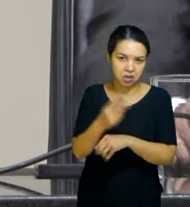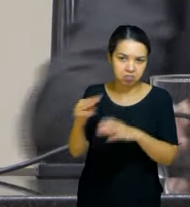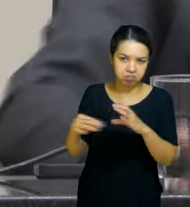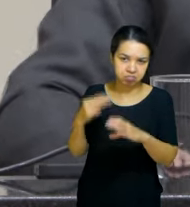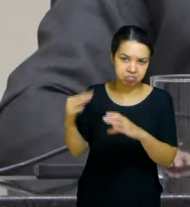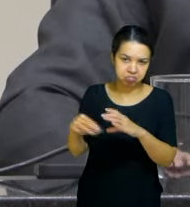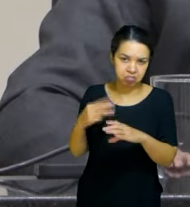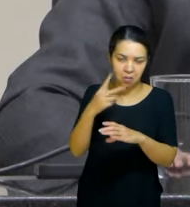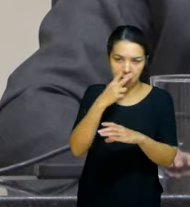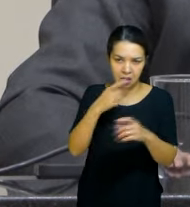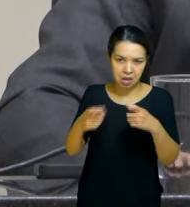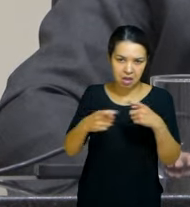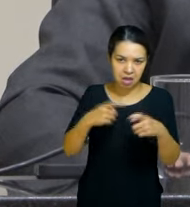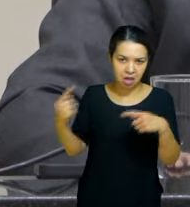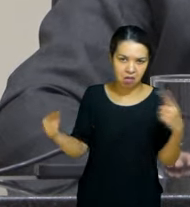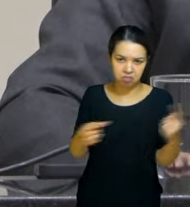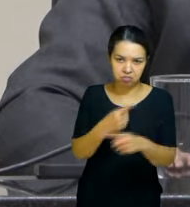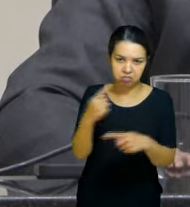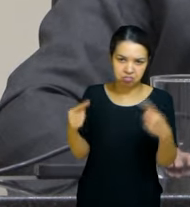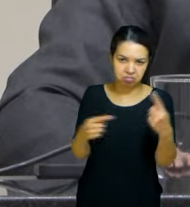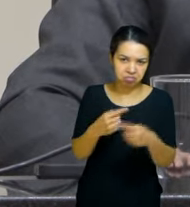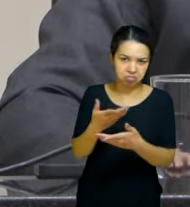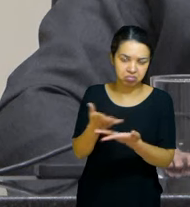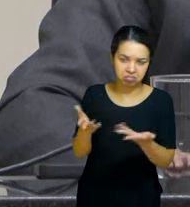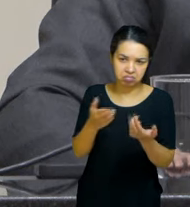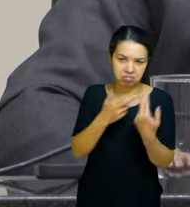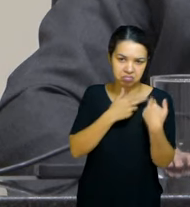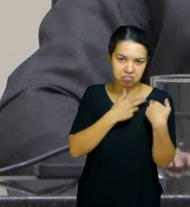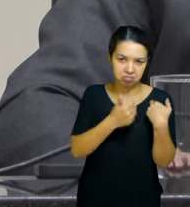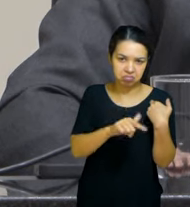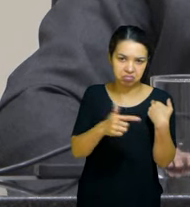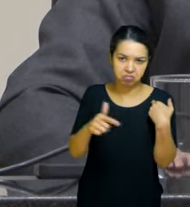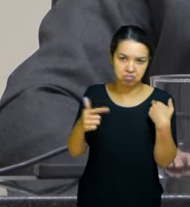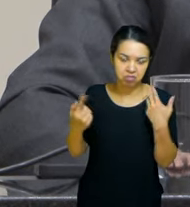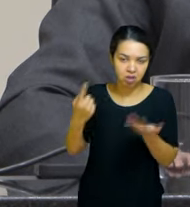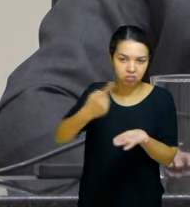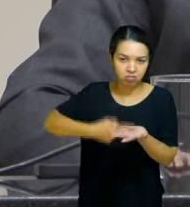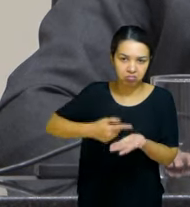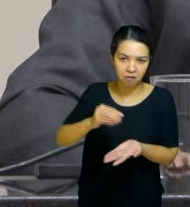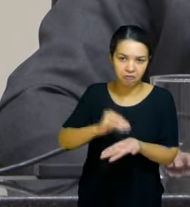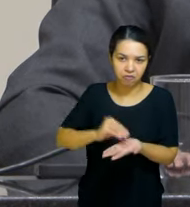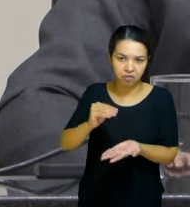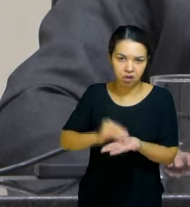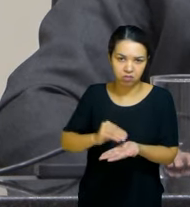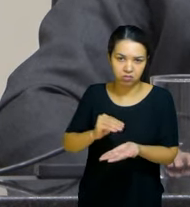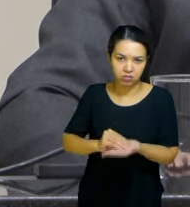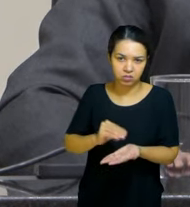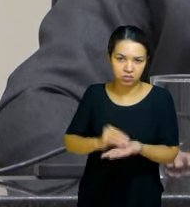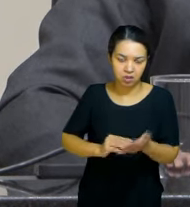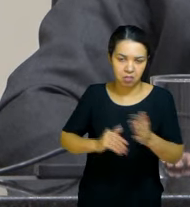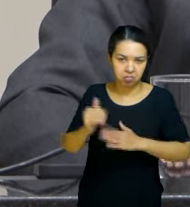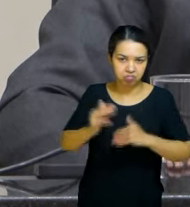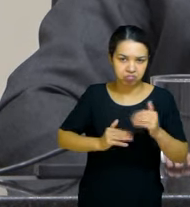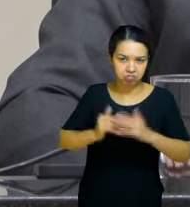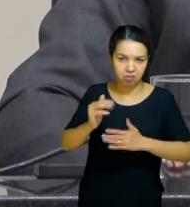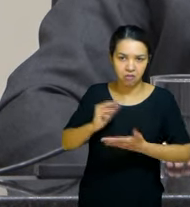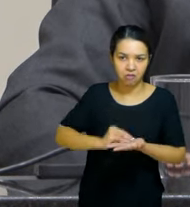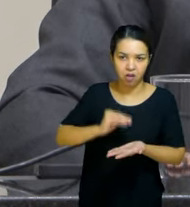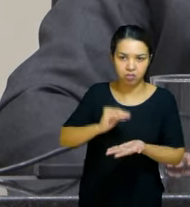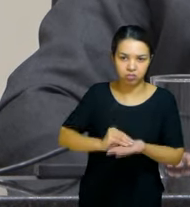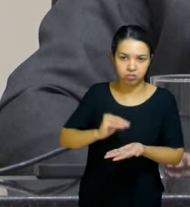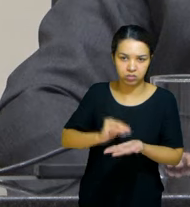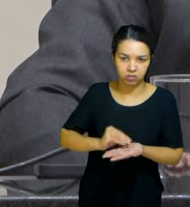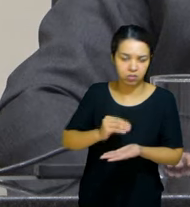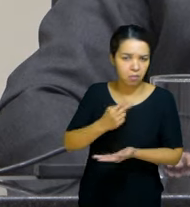cruzada de incompetência, de falta de compromisso, de falta de preparo. Não